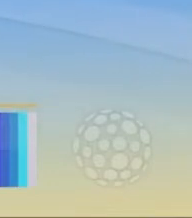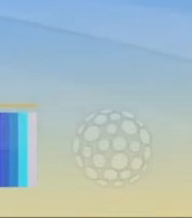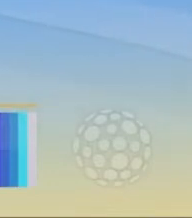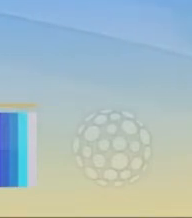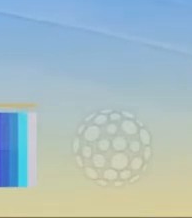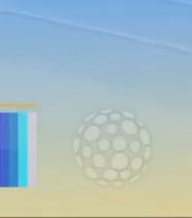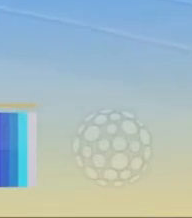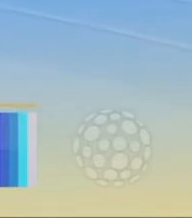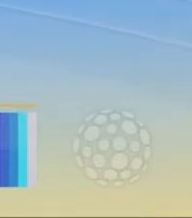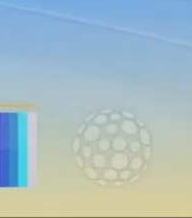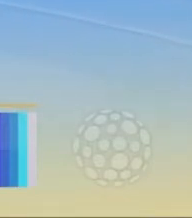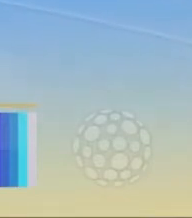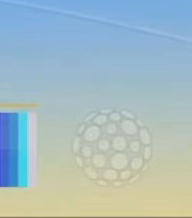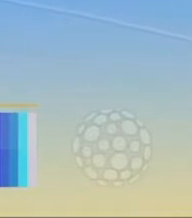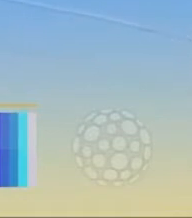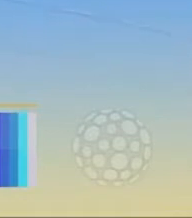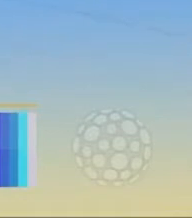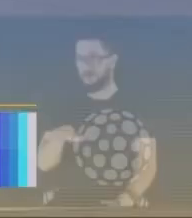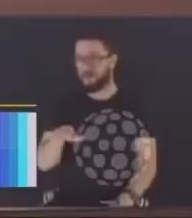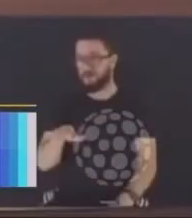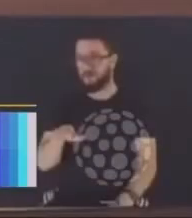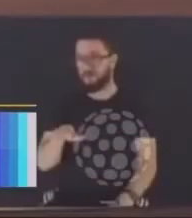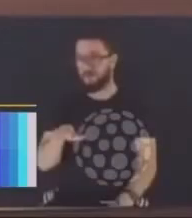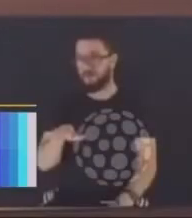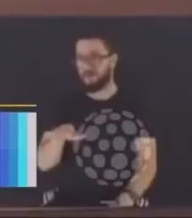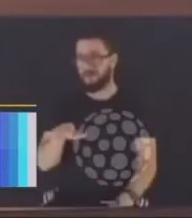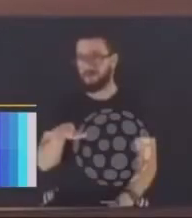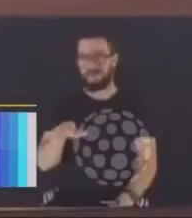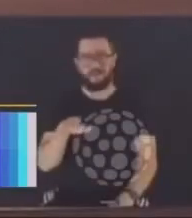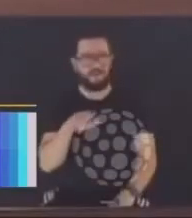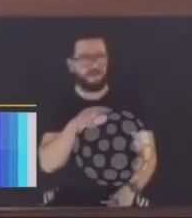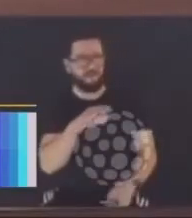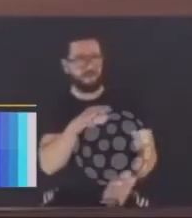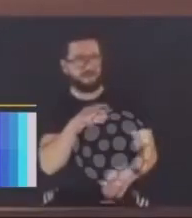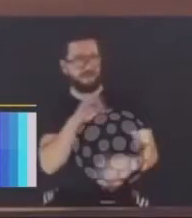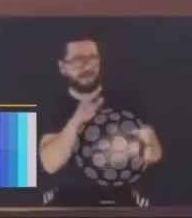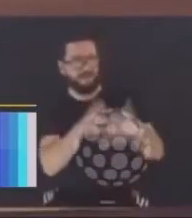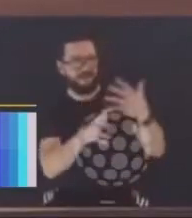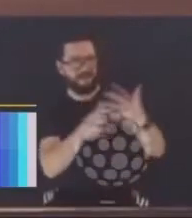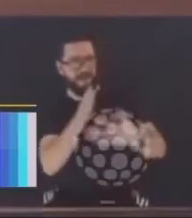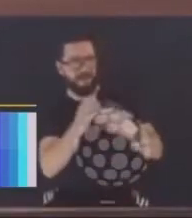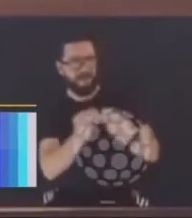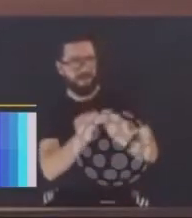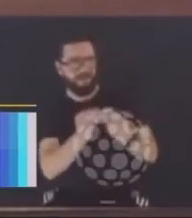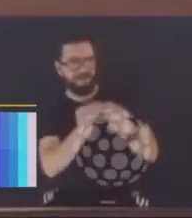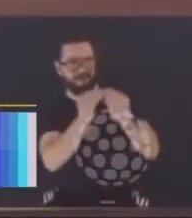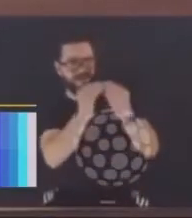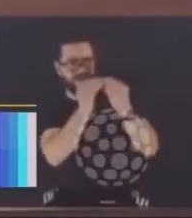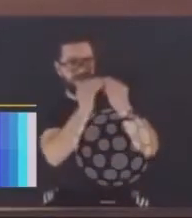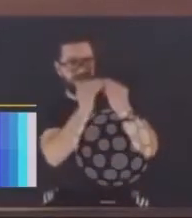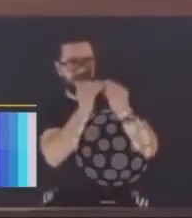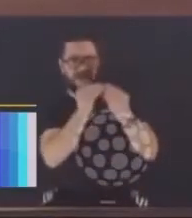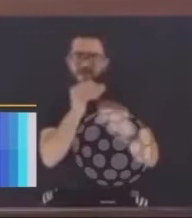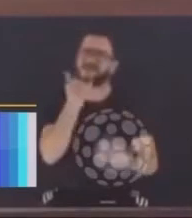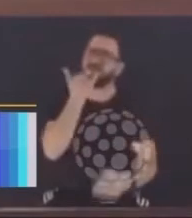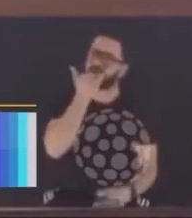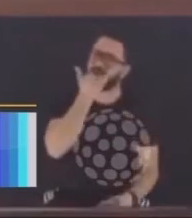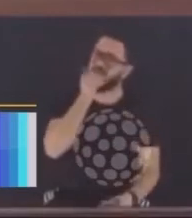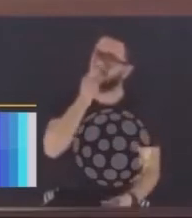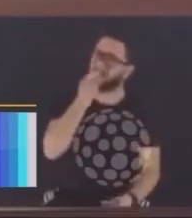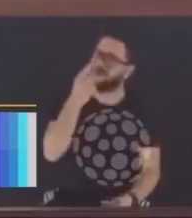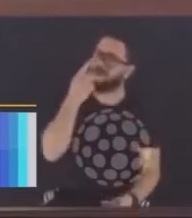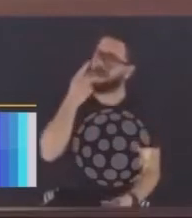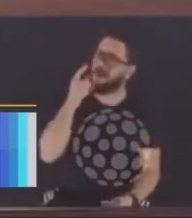as imagens da manifestação nas redes sociais. Na Câmara, o vereador Renato Freitas afirmou que não houve invasão. As imagens e